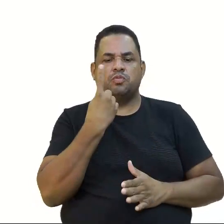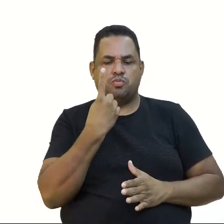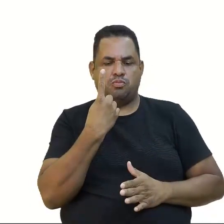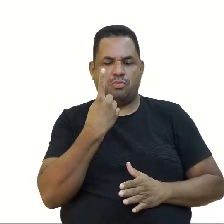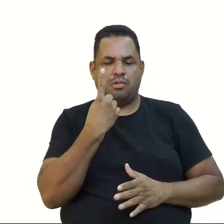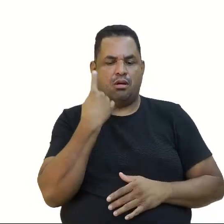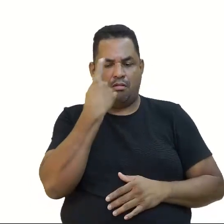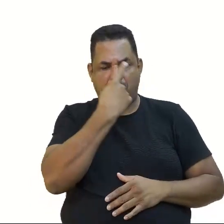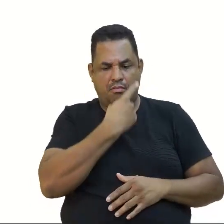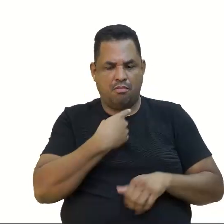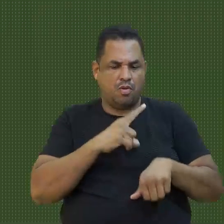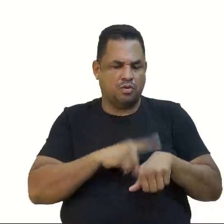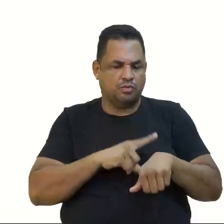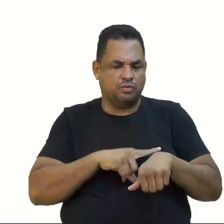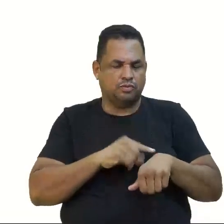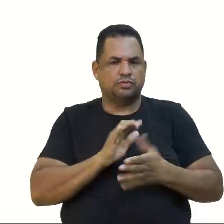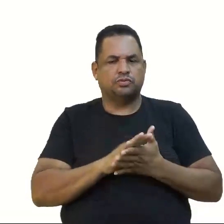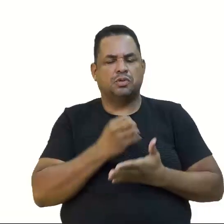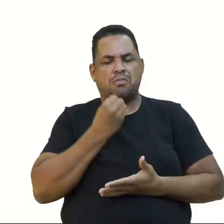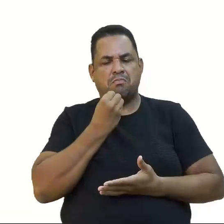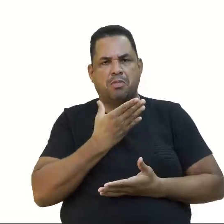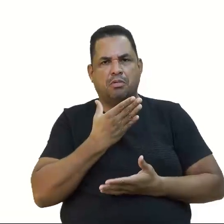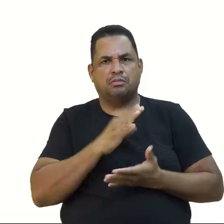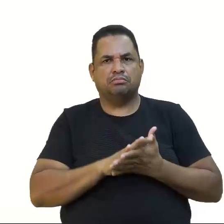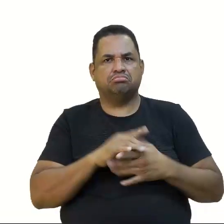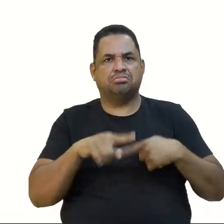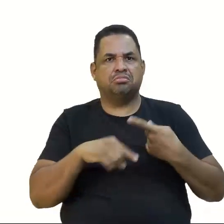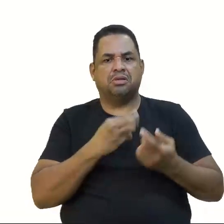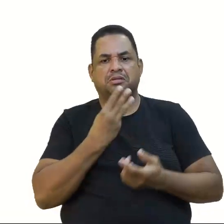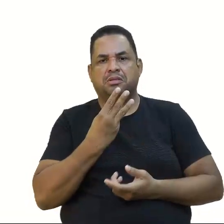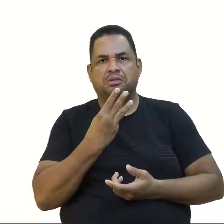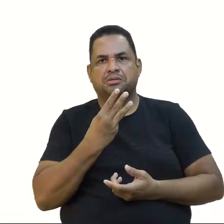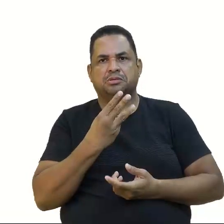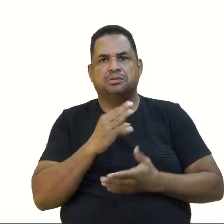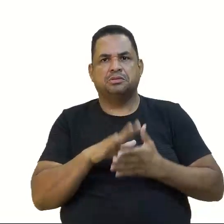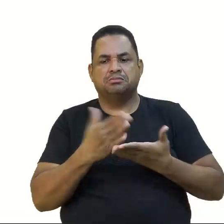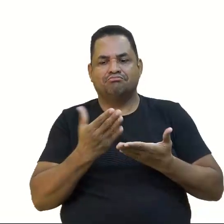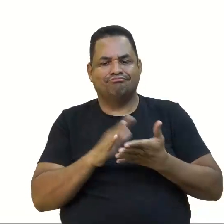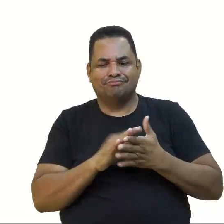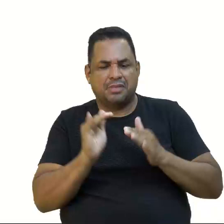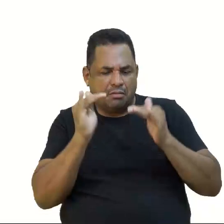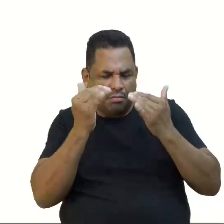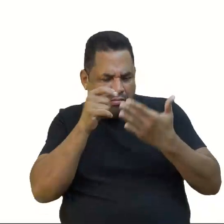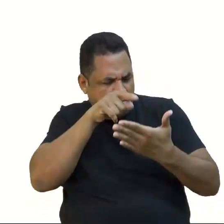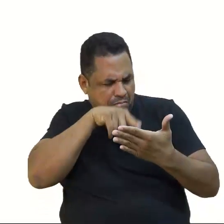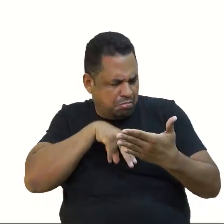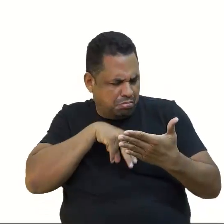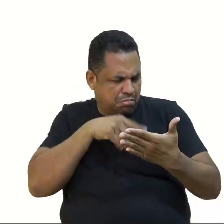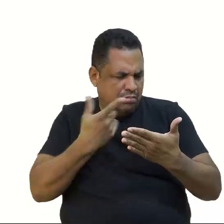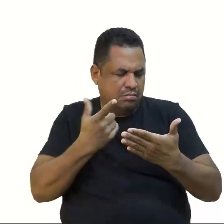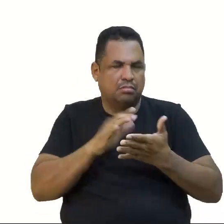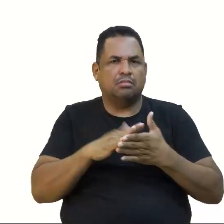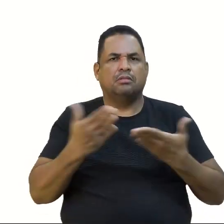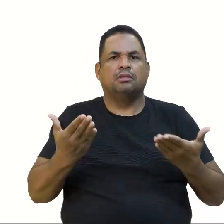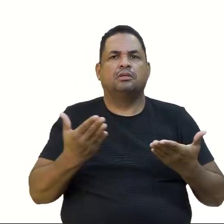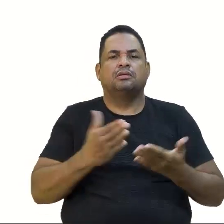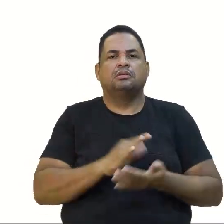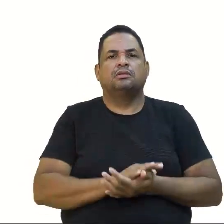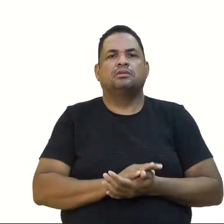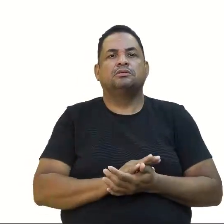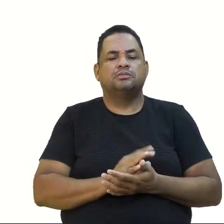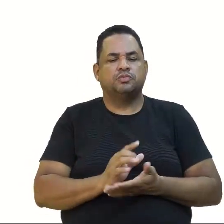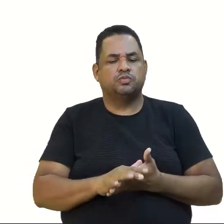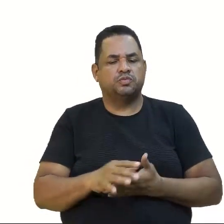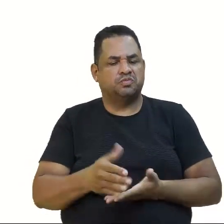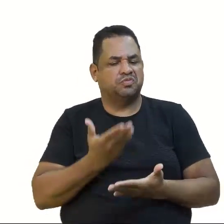estudo bem aproveitado do que 3 horas de estudo sem concentração. Procure estudar sempre em